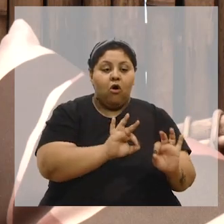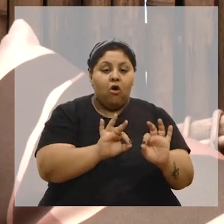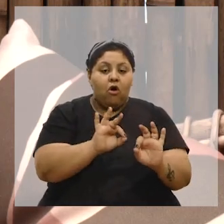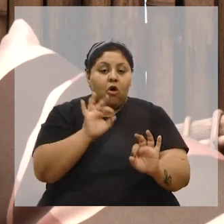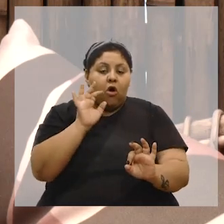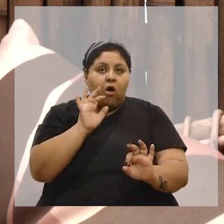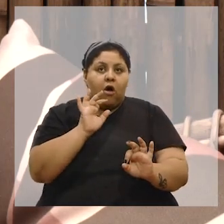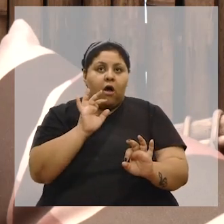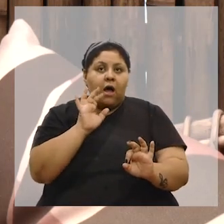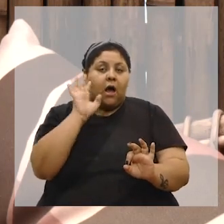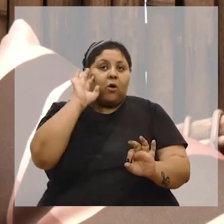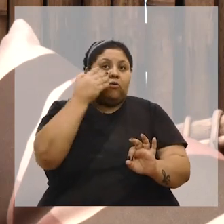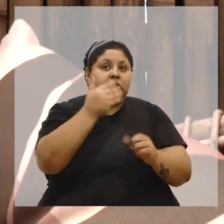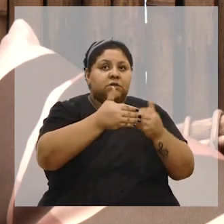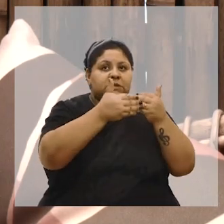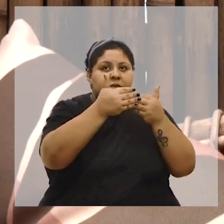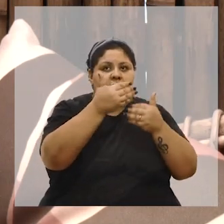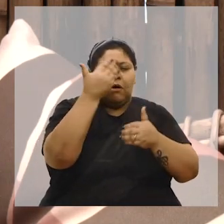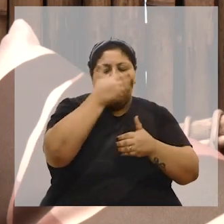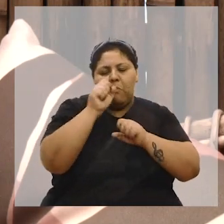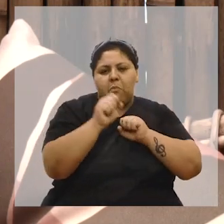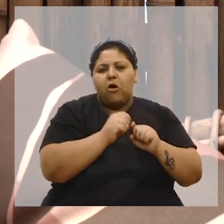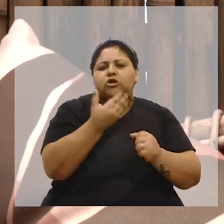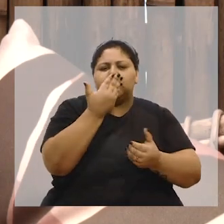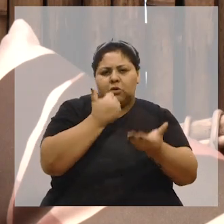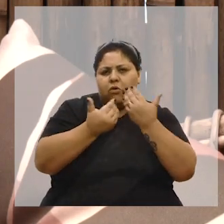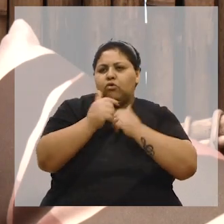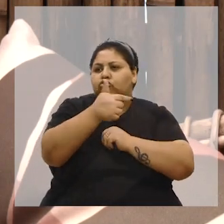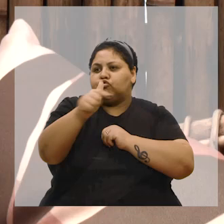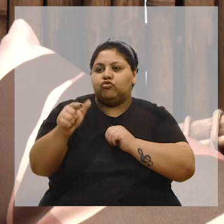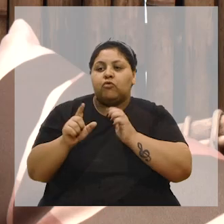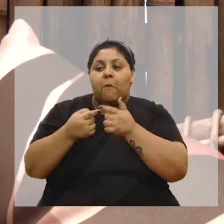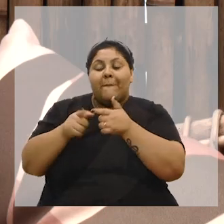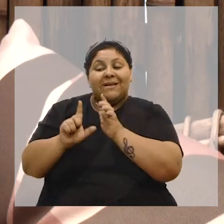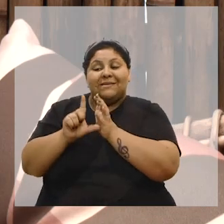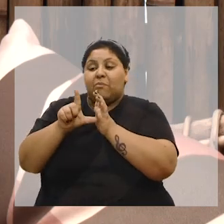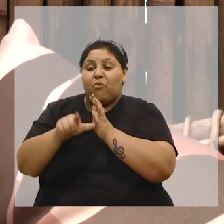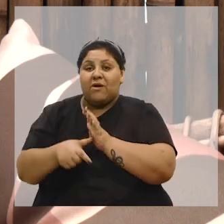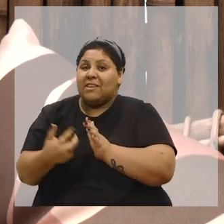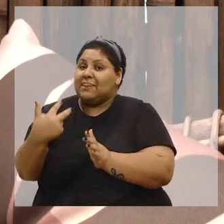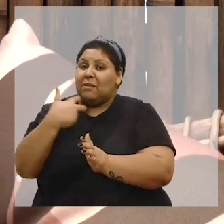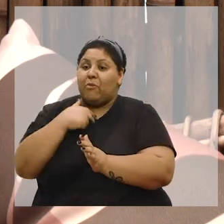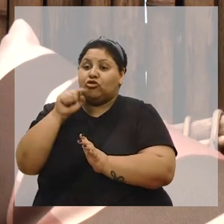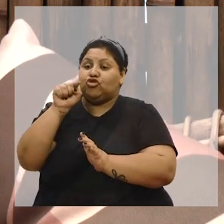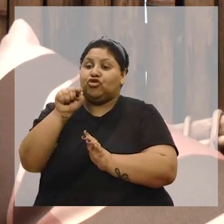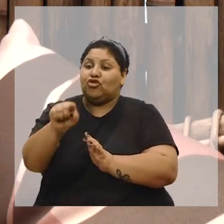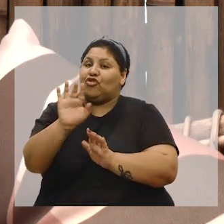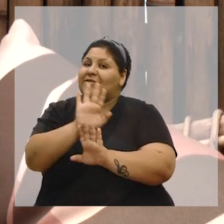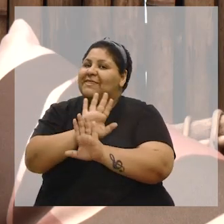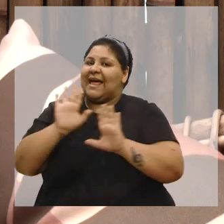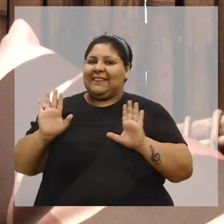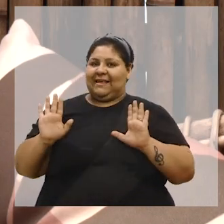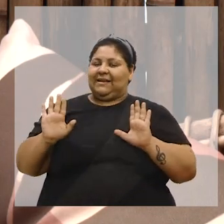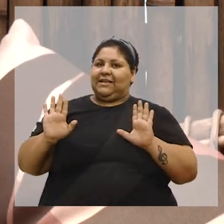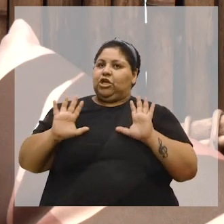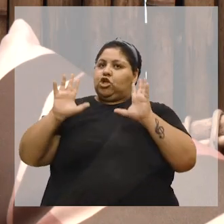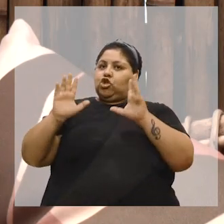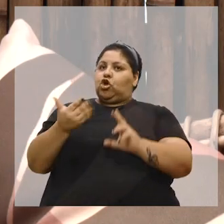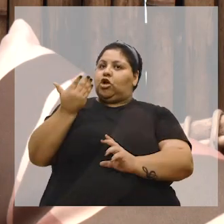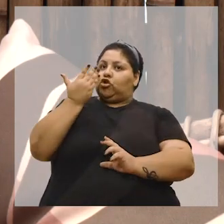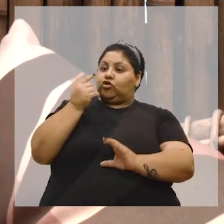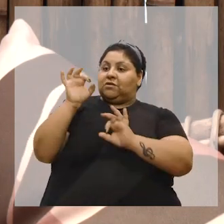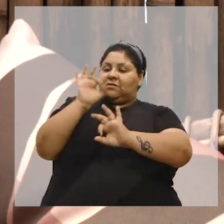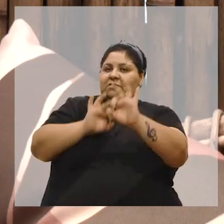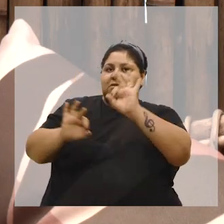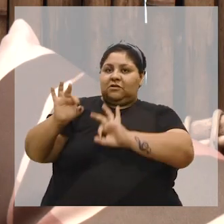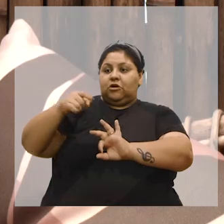manipular enquanto está ocorrendo a prova. Nesse momento, a gente pode experimentar uns dos outros, é tranquilo. Mas depois, a gente não pode nem tocar nos alimentos. Inclusive,